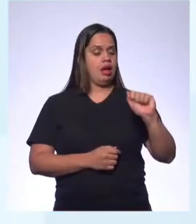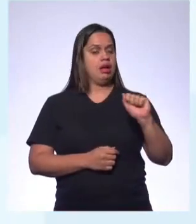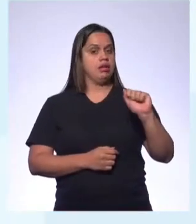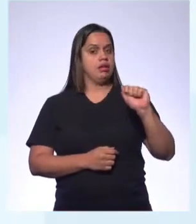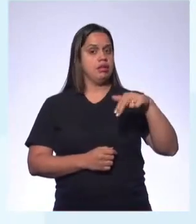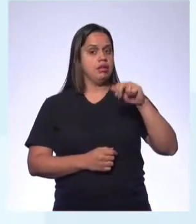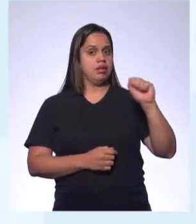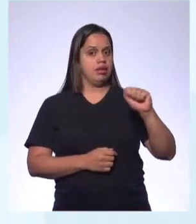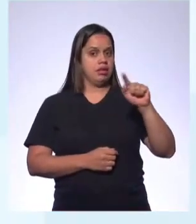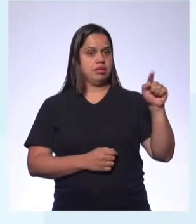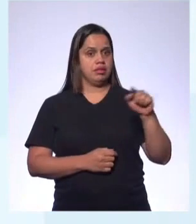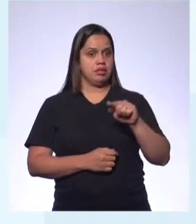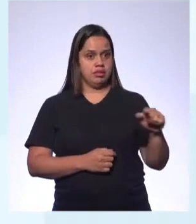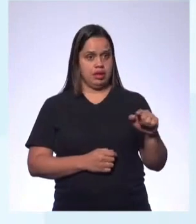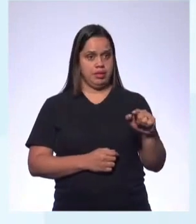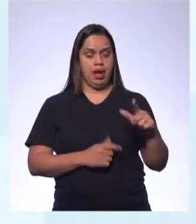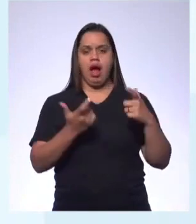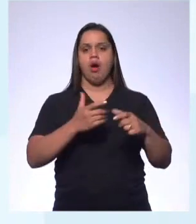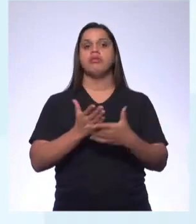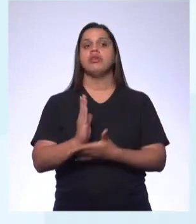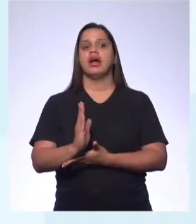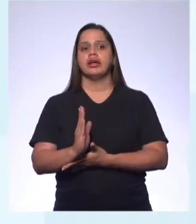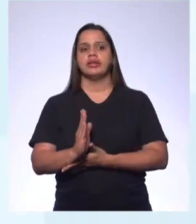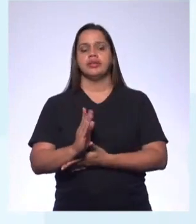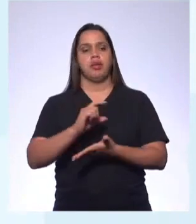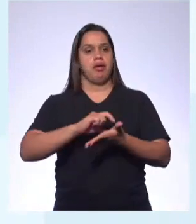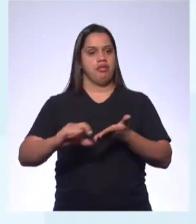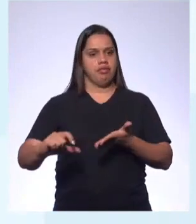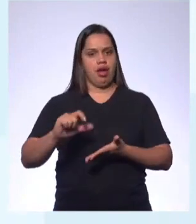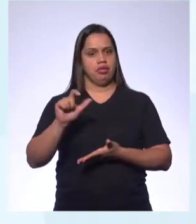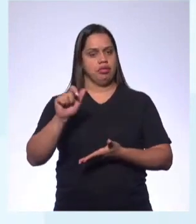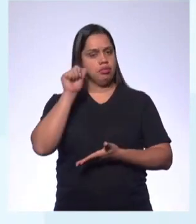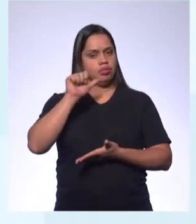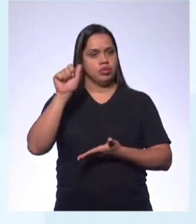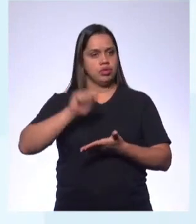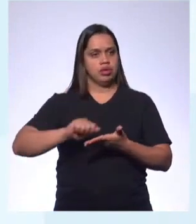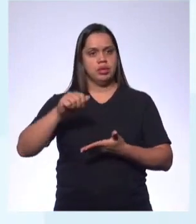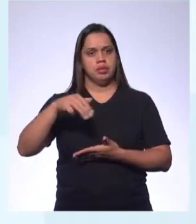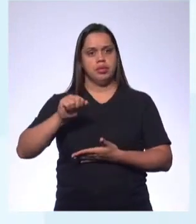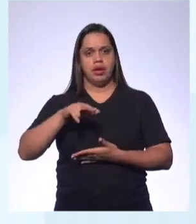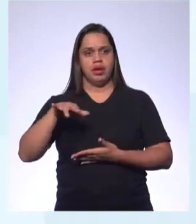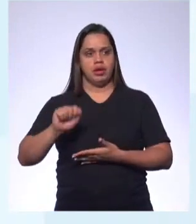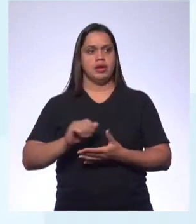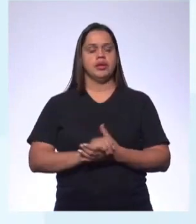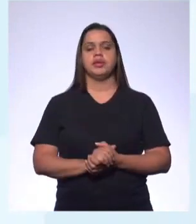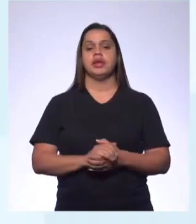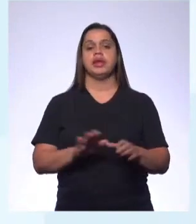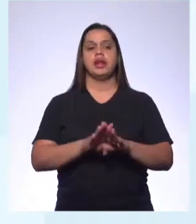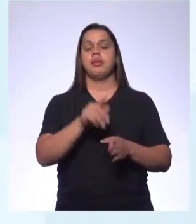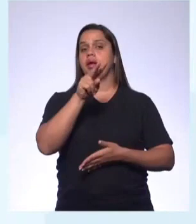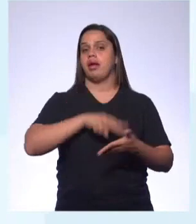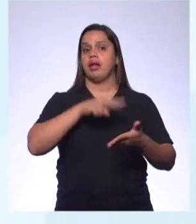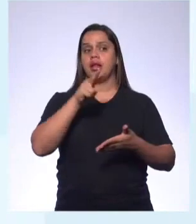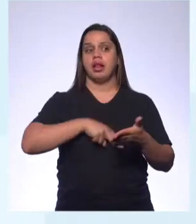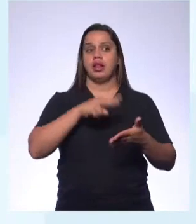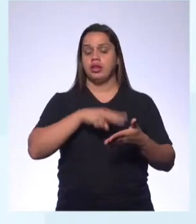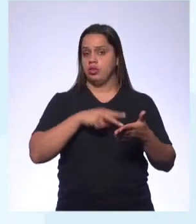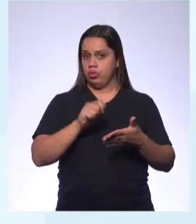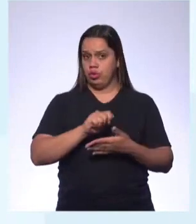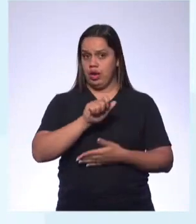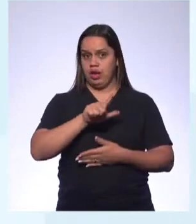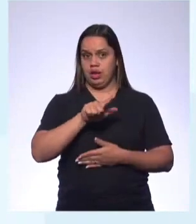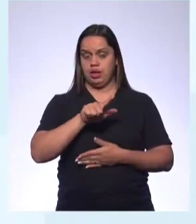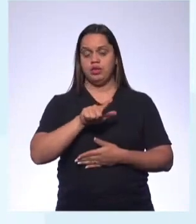Você? Fragmento, de Marina Colasanti. E a leitura de Alice no País das Maravilhas, é um